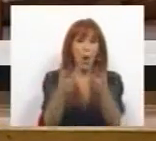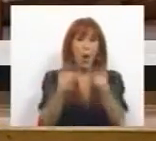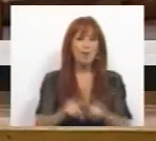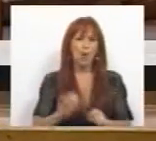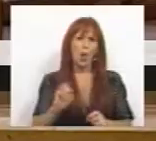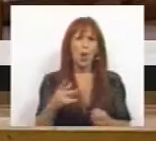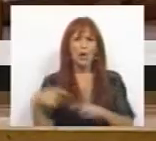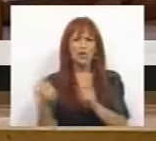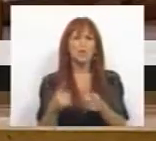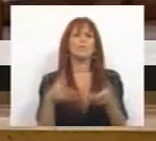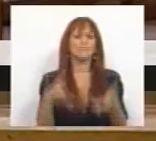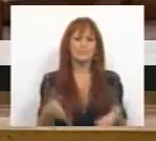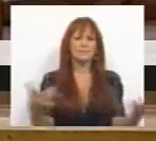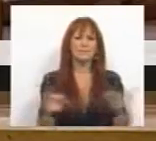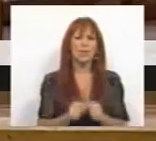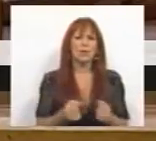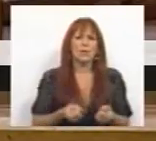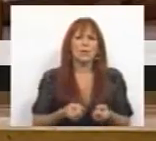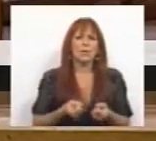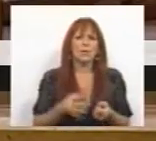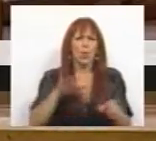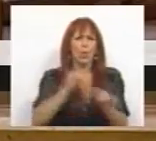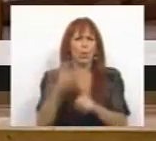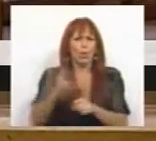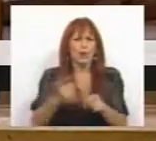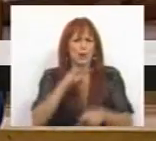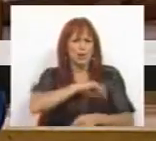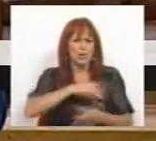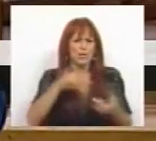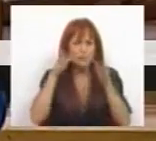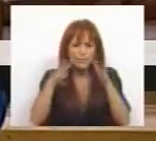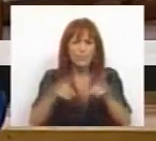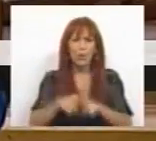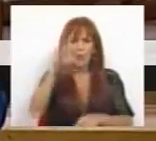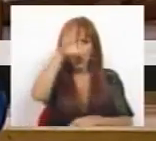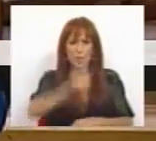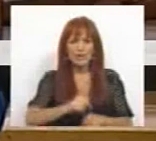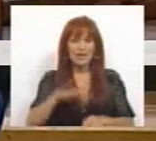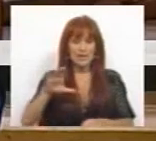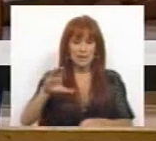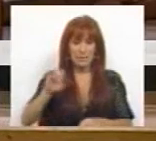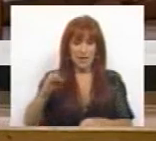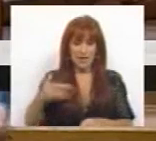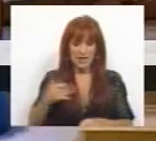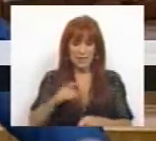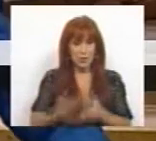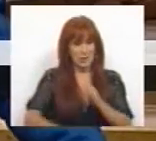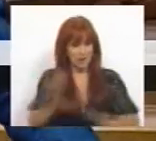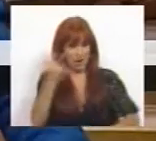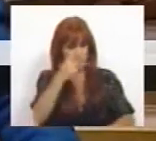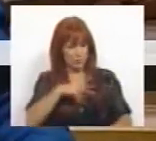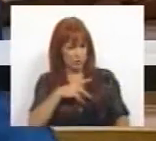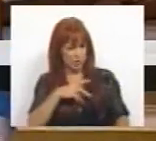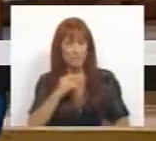onde a discussão se centrava em quantos mais direitos e rendimentos o governo PSD-CDS iria retirar aos